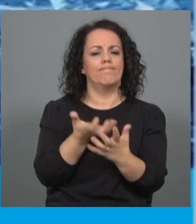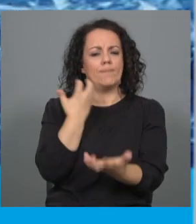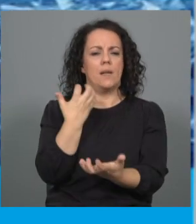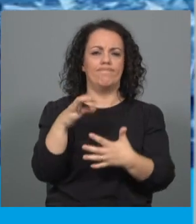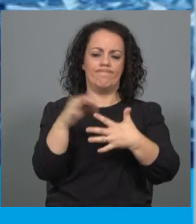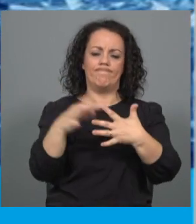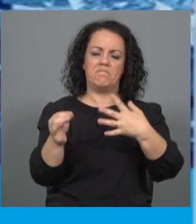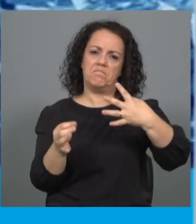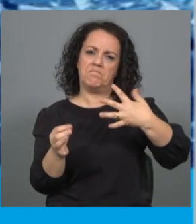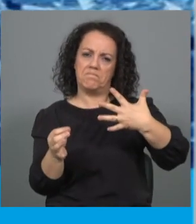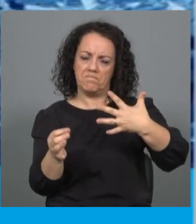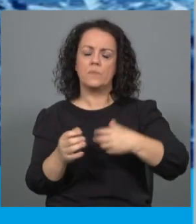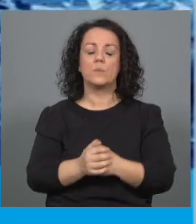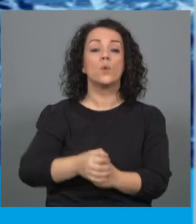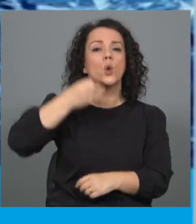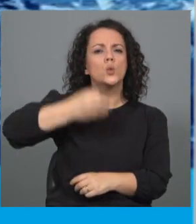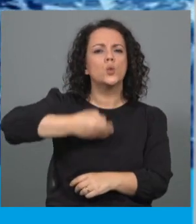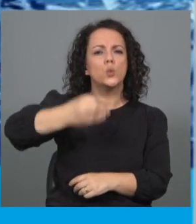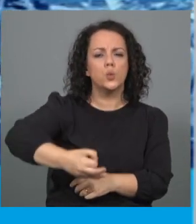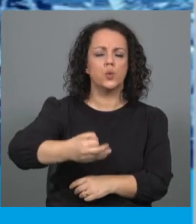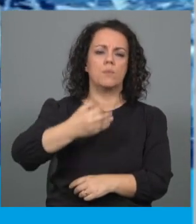diferenciados. Haverá todos os dias às 8 da manhã